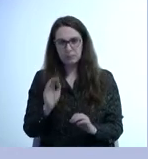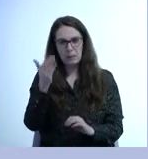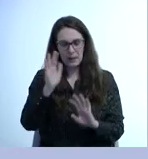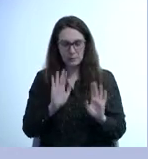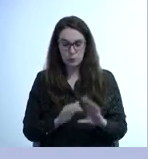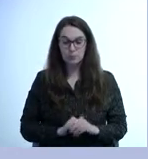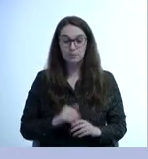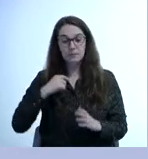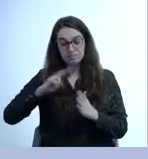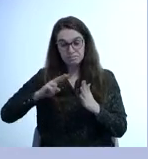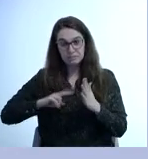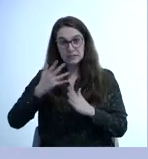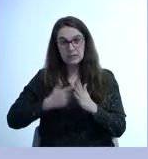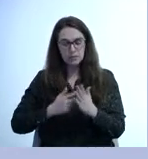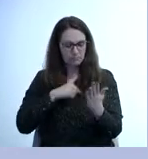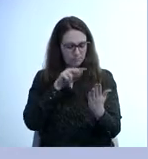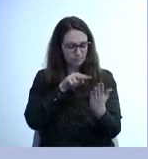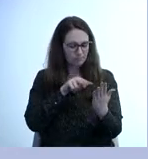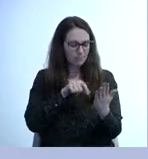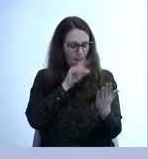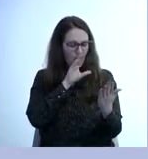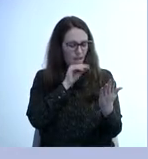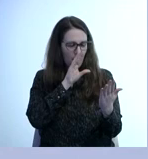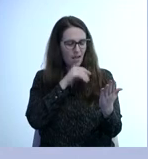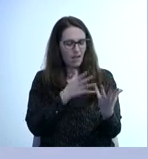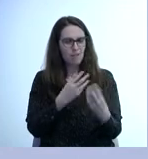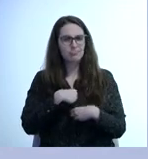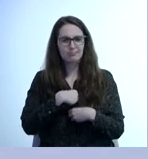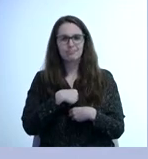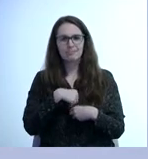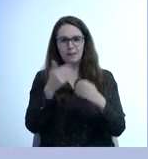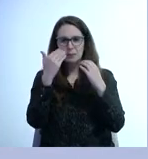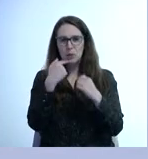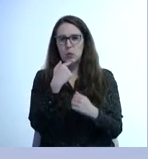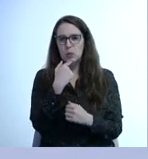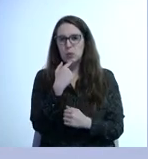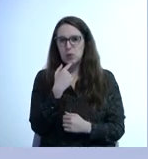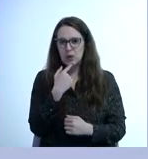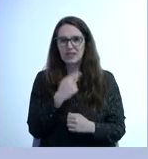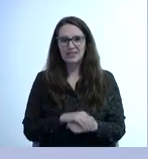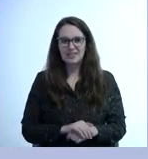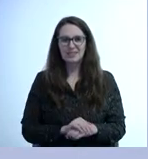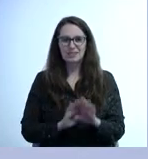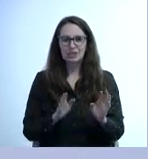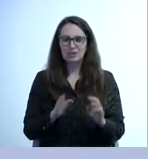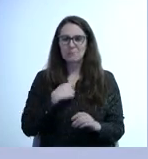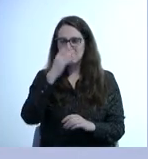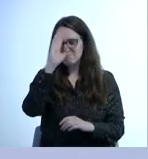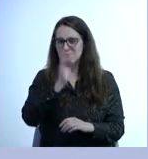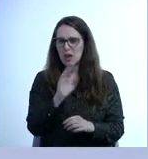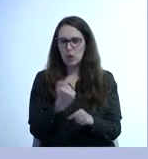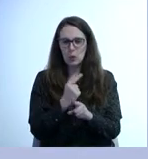li o texto e disse, bom, já não preciso preparar mais nada, porque de facto estava lá muitas das coisas que eu acho que ainda